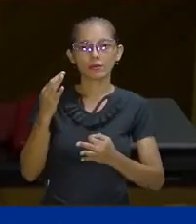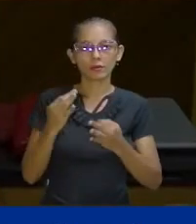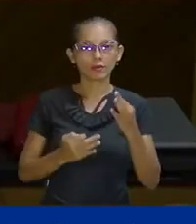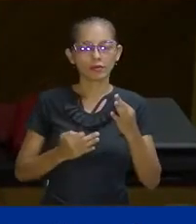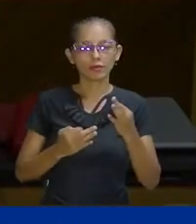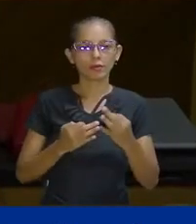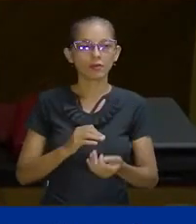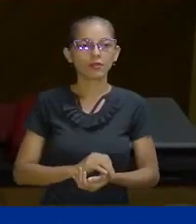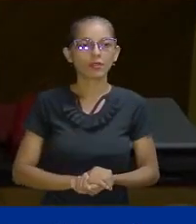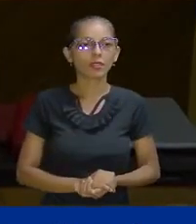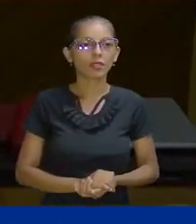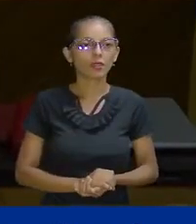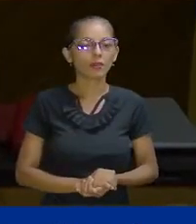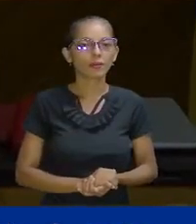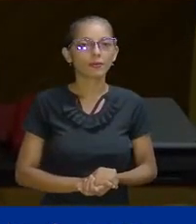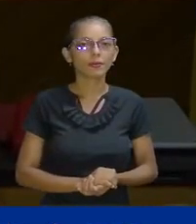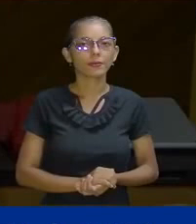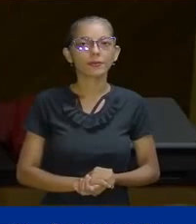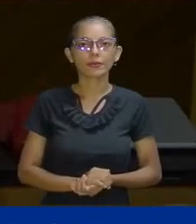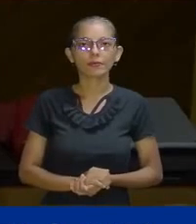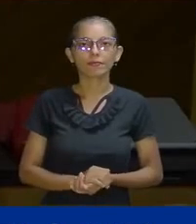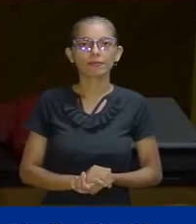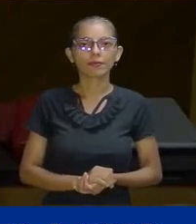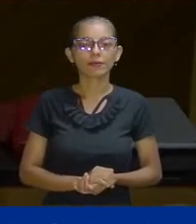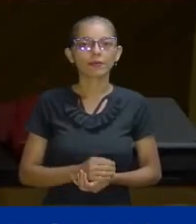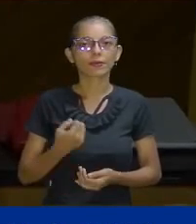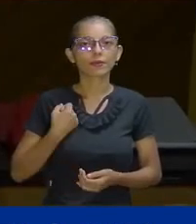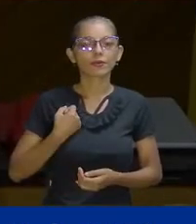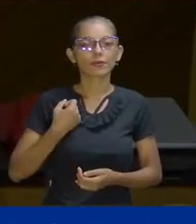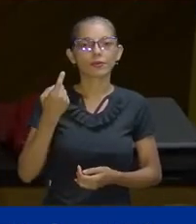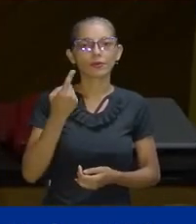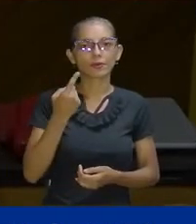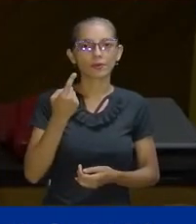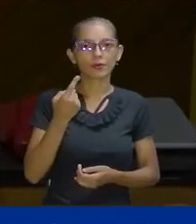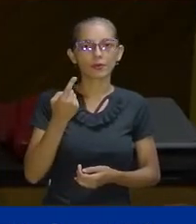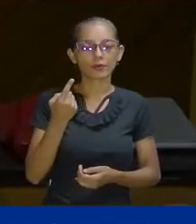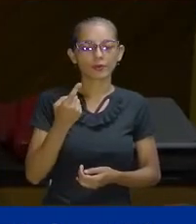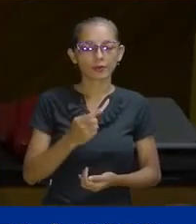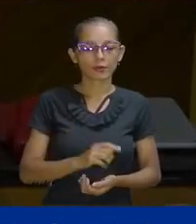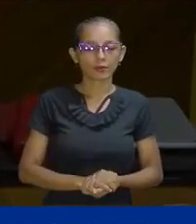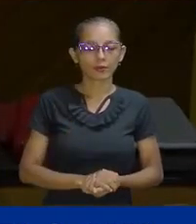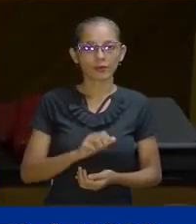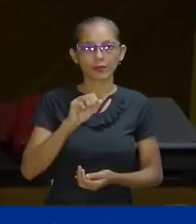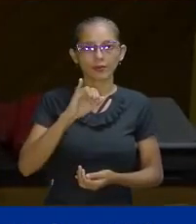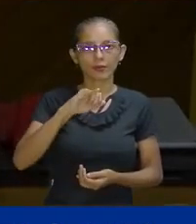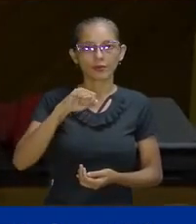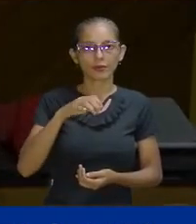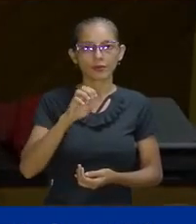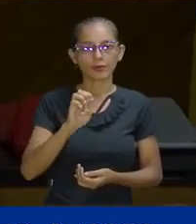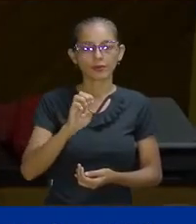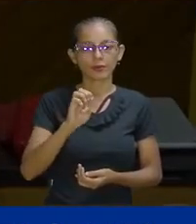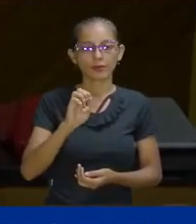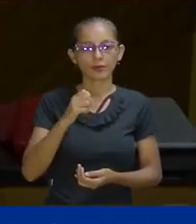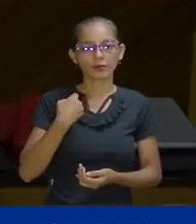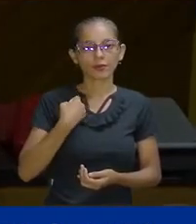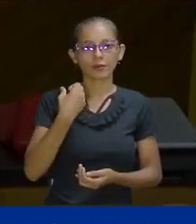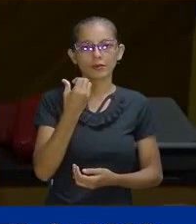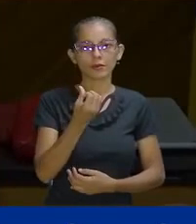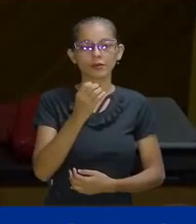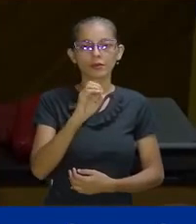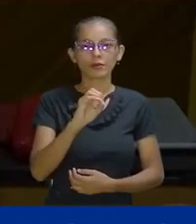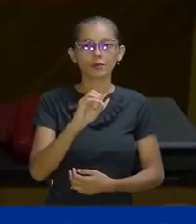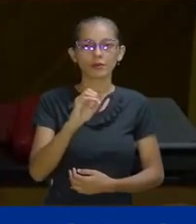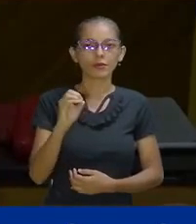a julgamento o item 1, ação de investigação judicial eleitoral, AIGE, número